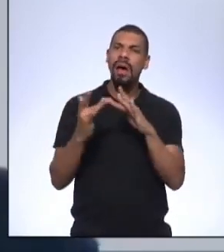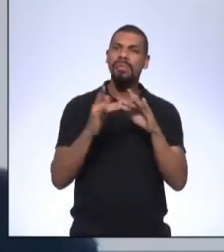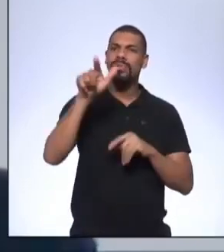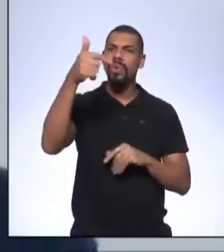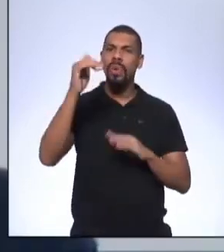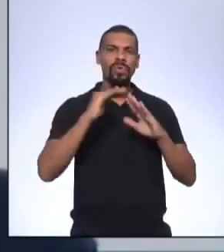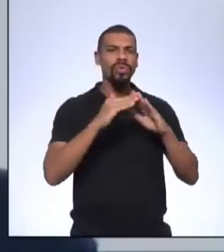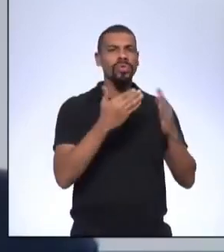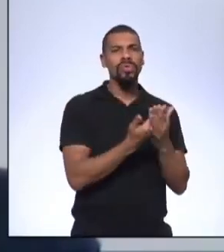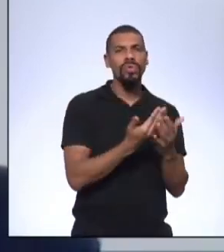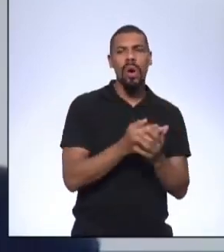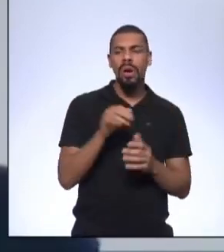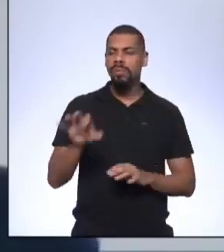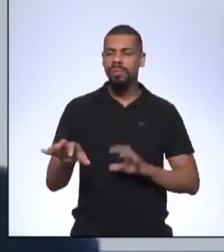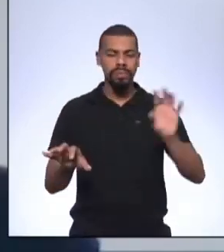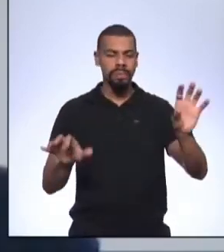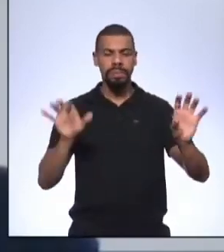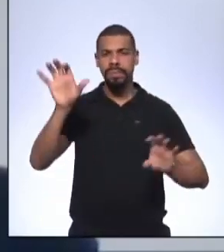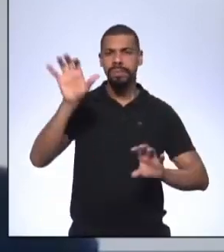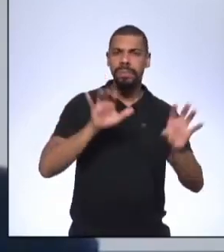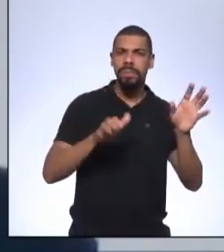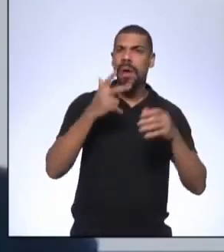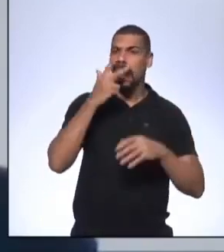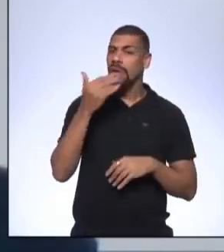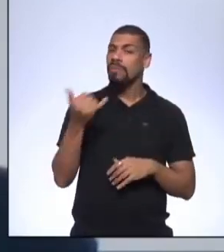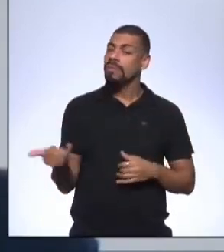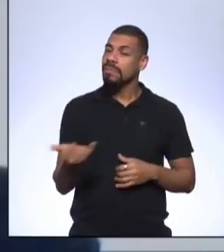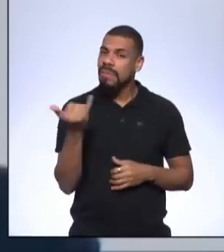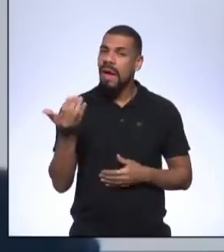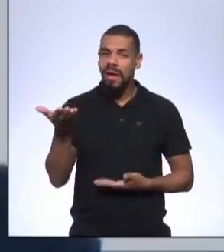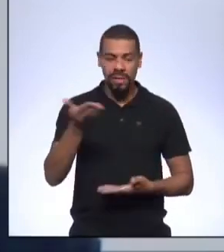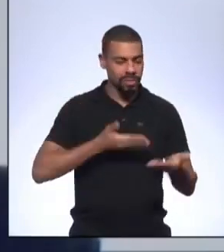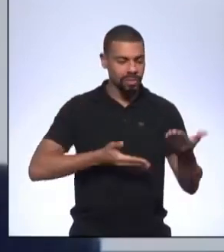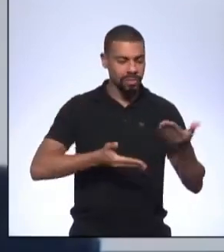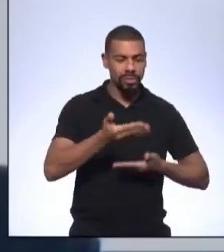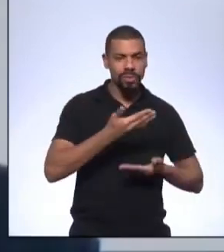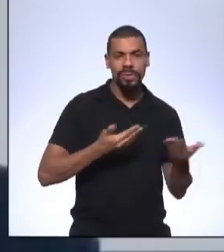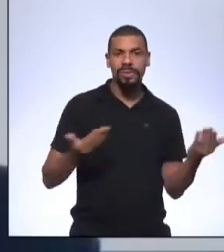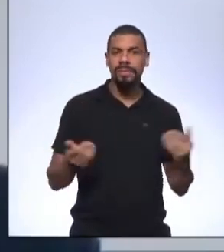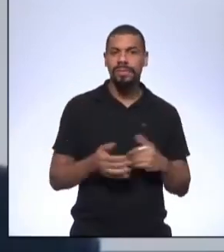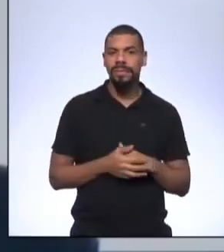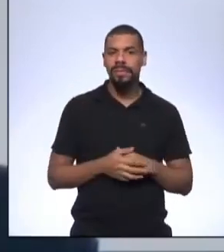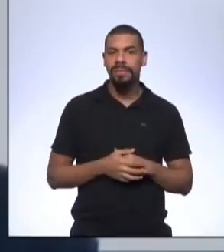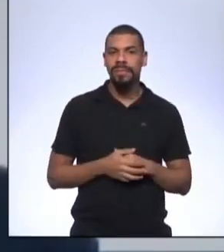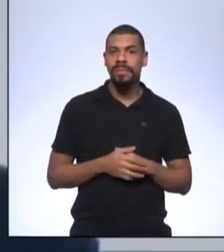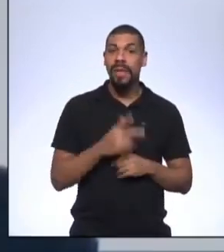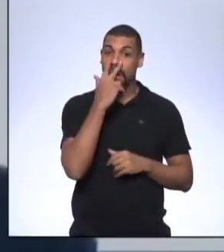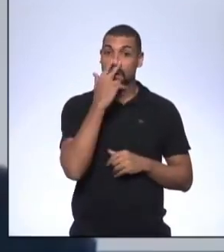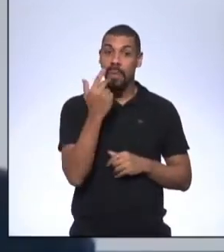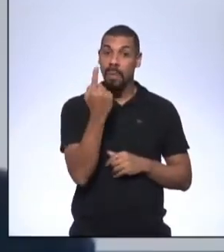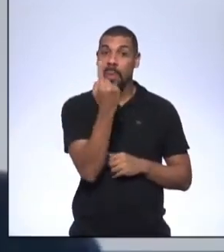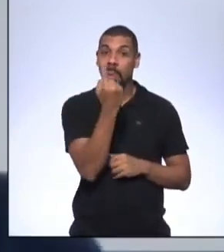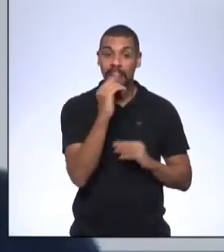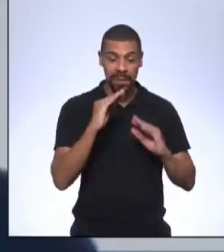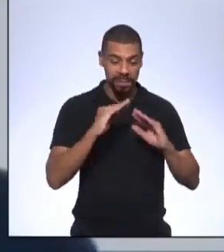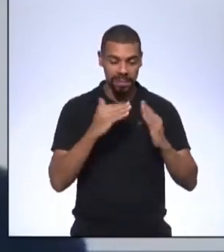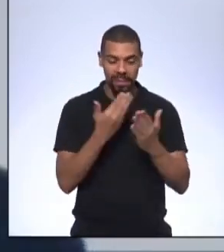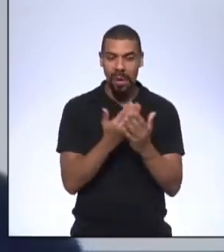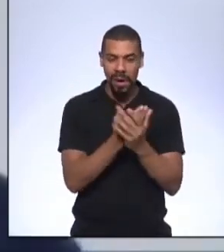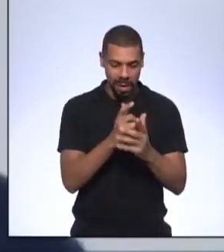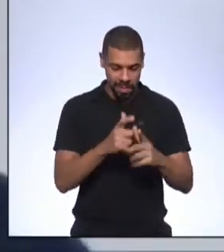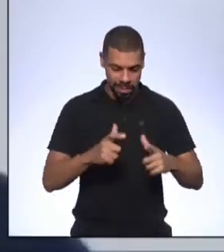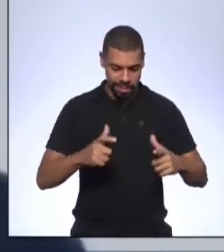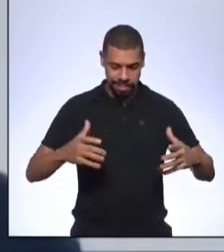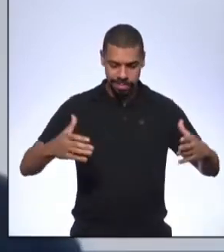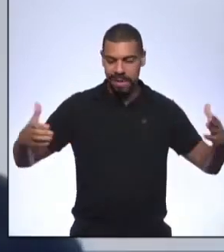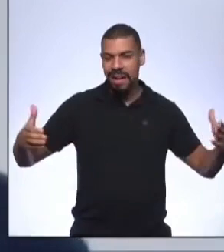outras escolas, né? Então é interessante vocês fazerem essa interação, né? Agora, como se fosse uma grande escola, toda, né, a nossa